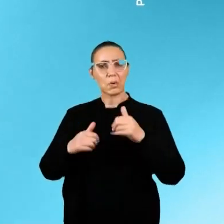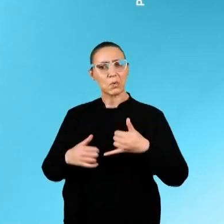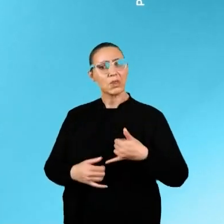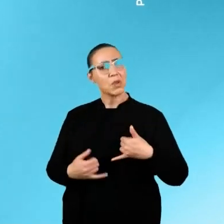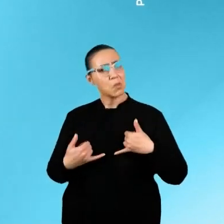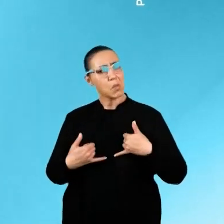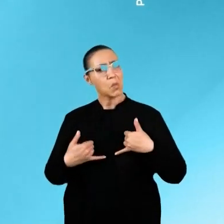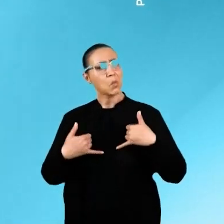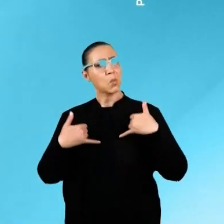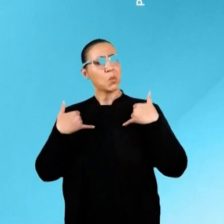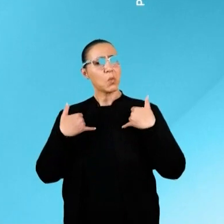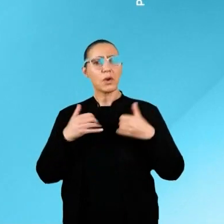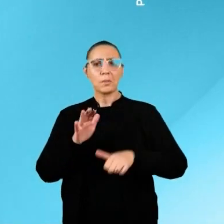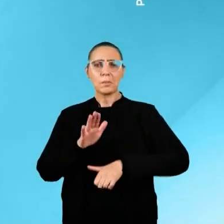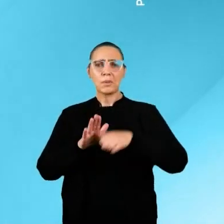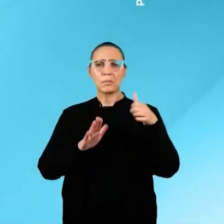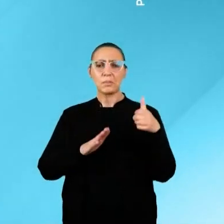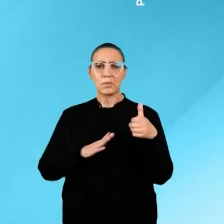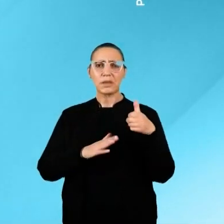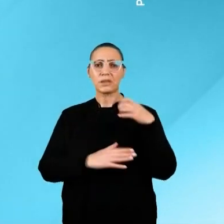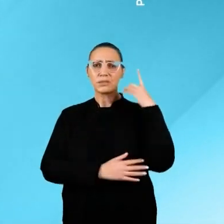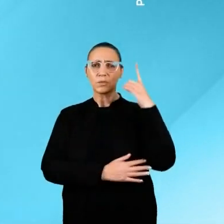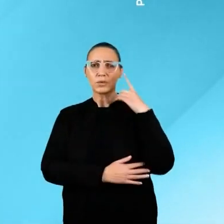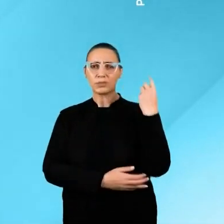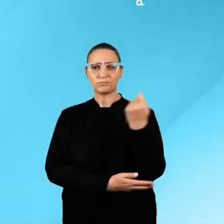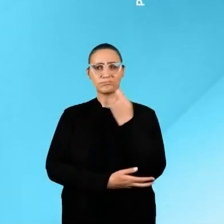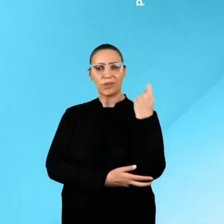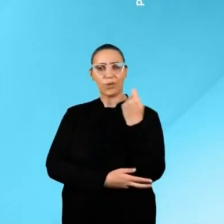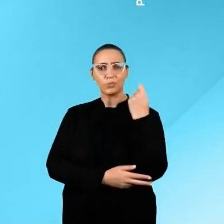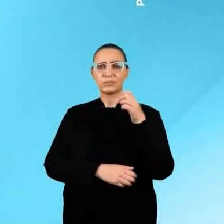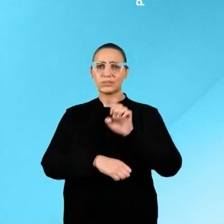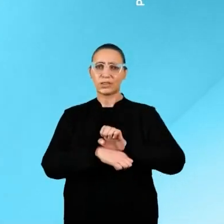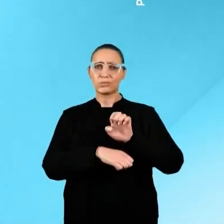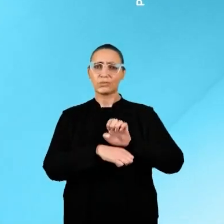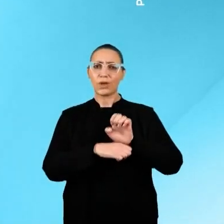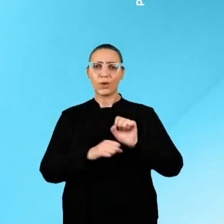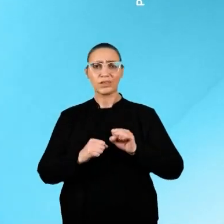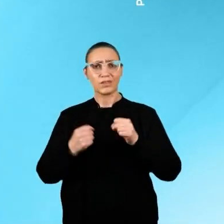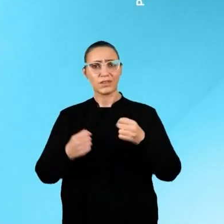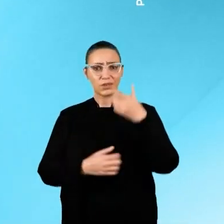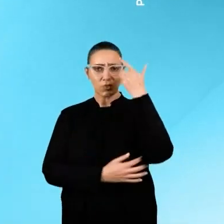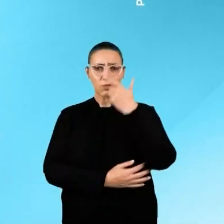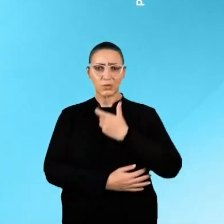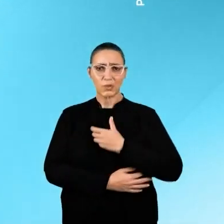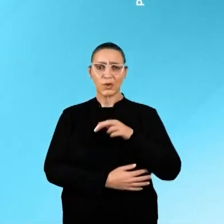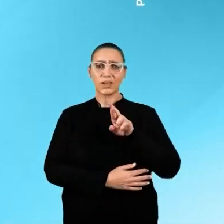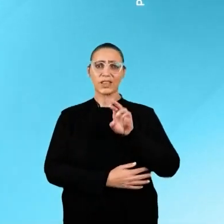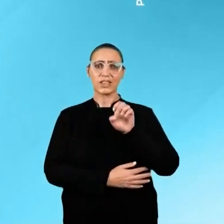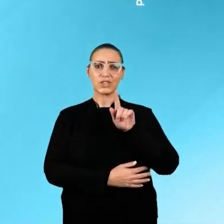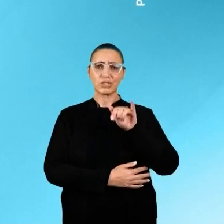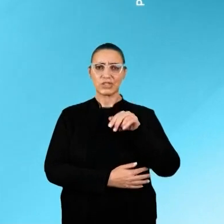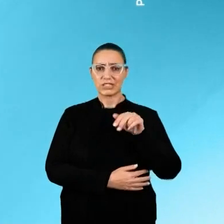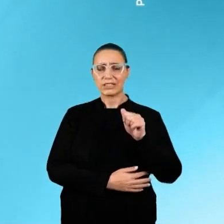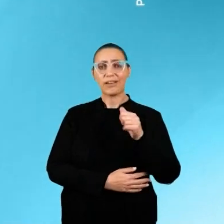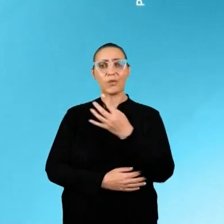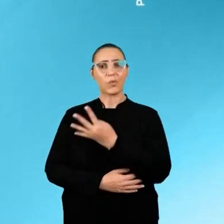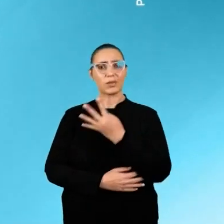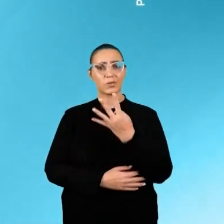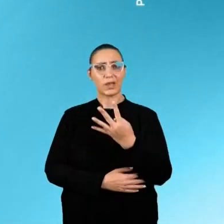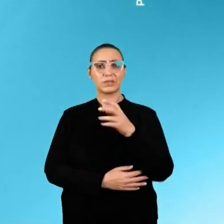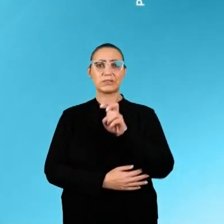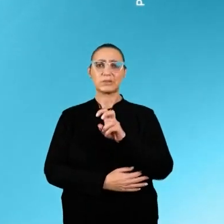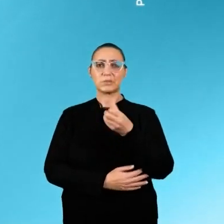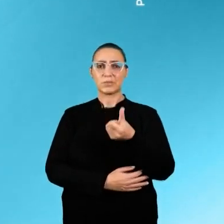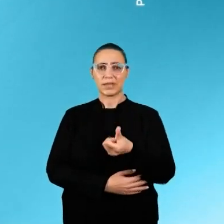animais. Tenho orgulho em dizer que fui a primeira deputada estadual gaúcha a defender essa causa. Sou Regina Becker, deputada